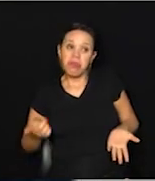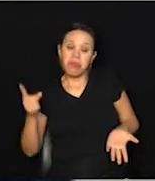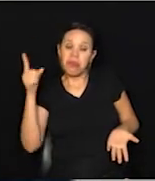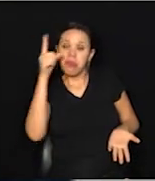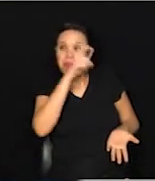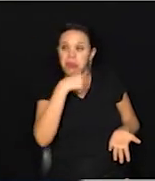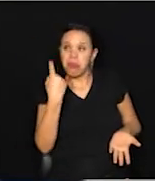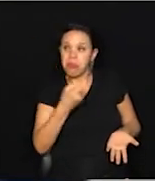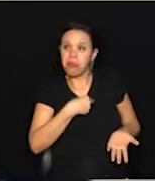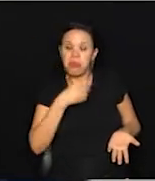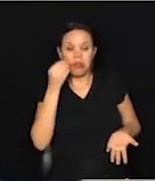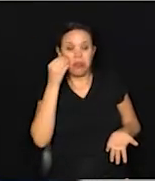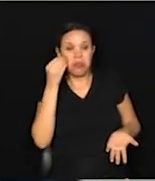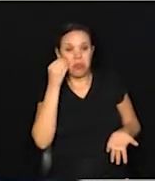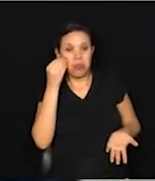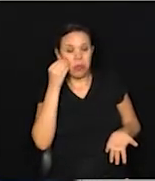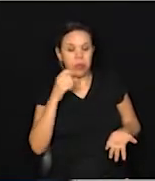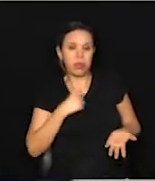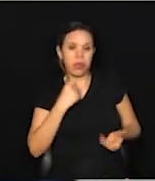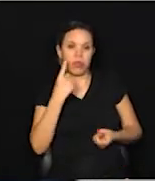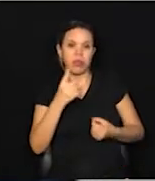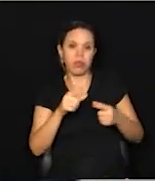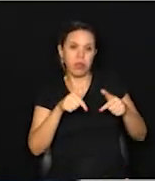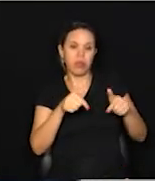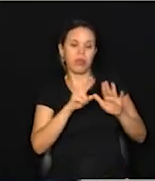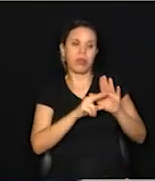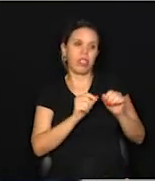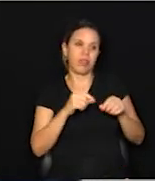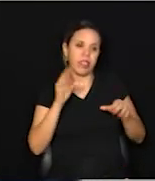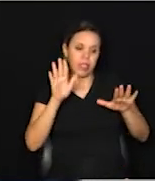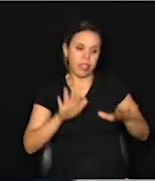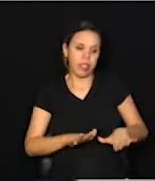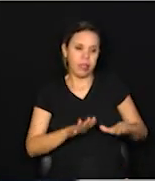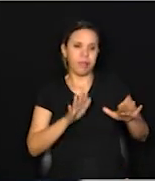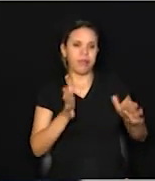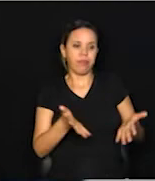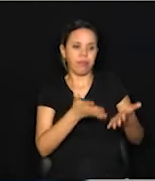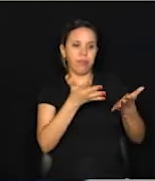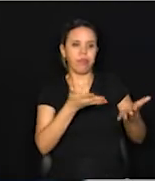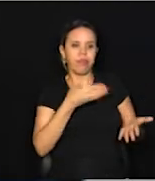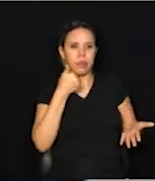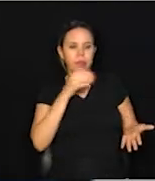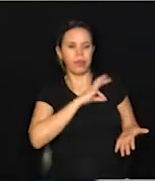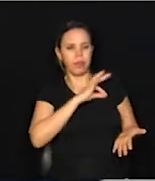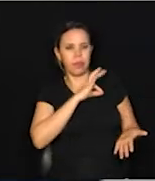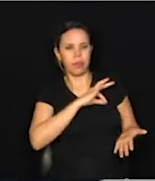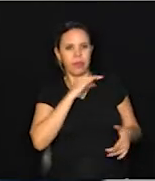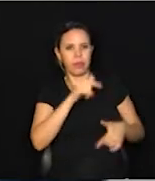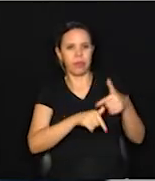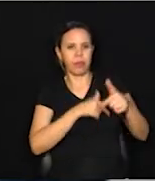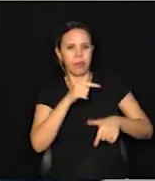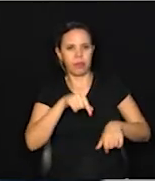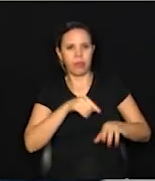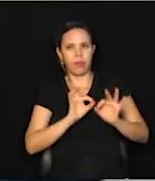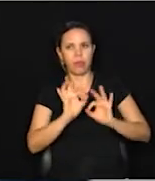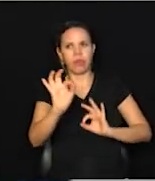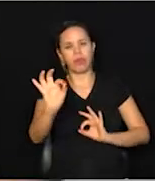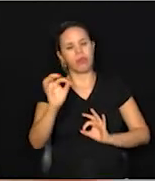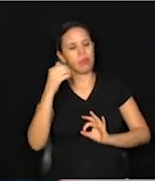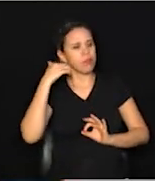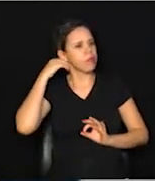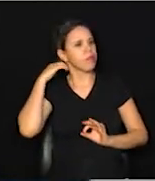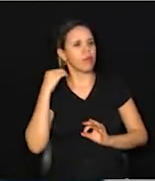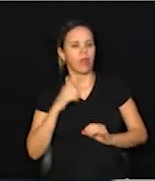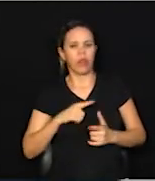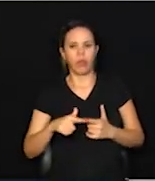a gente tenta, existem algumas ações para tentar fixar, melhorar o salário de quem trabalha mais longe, mas tem